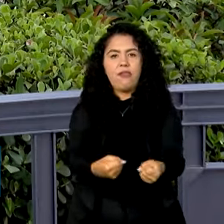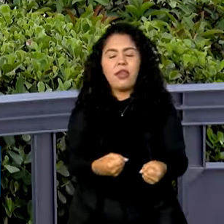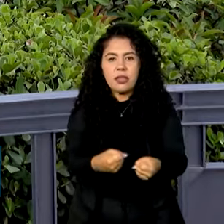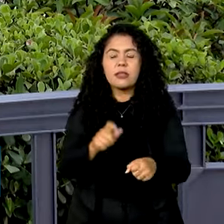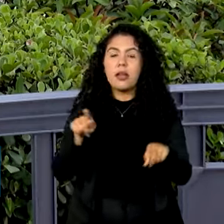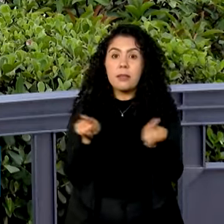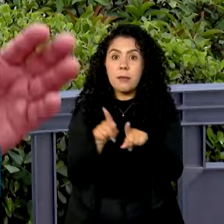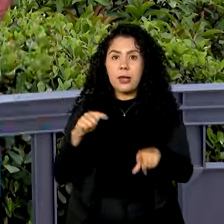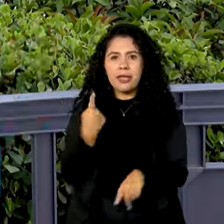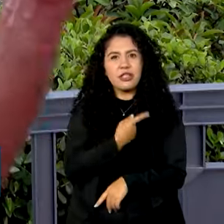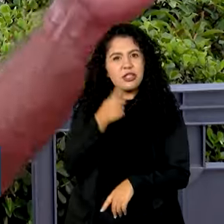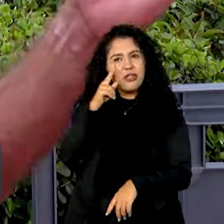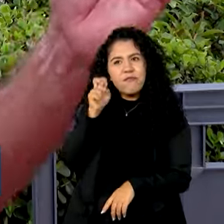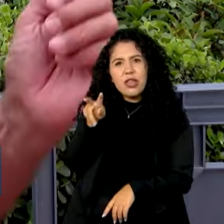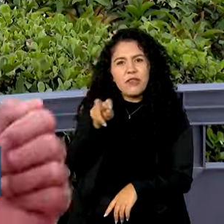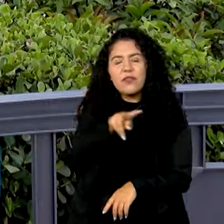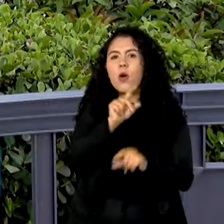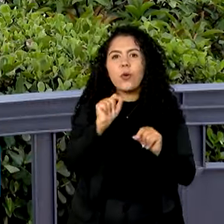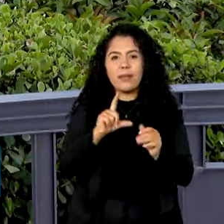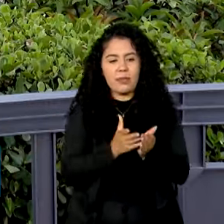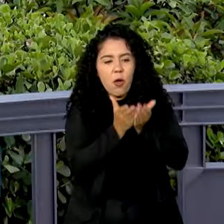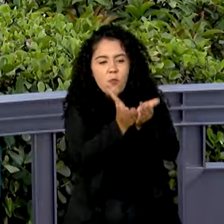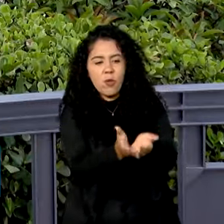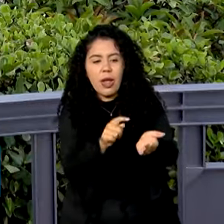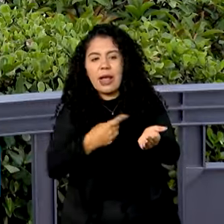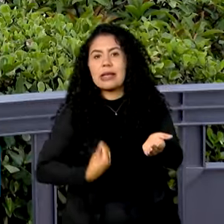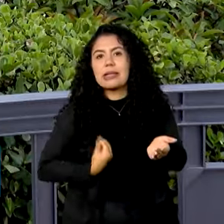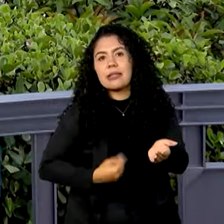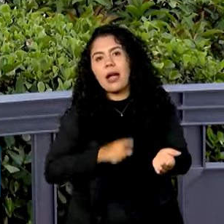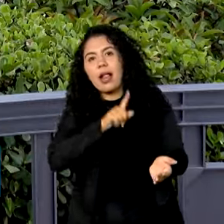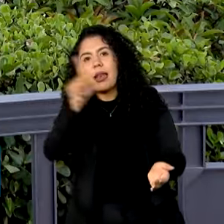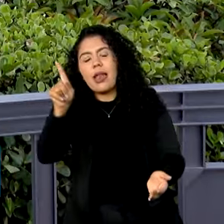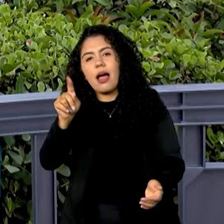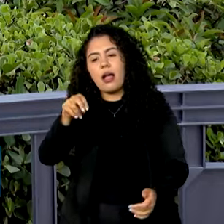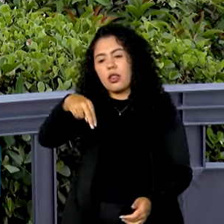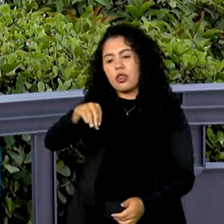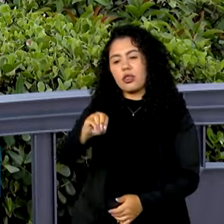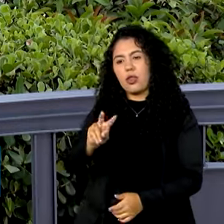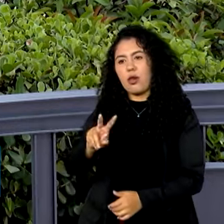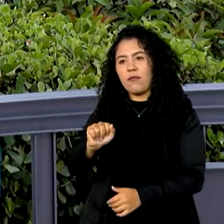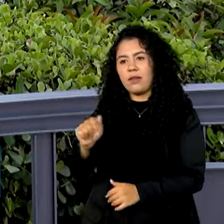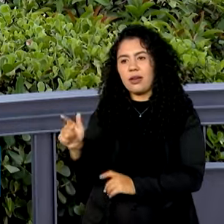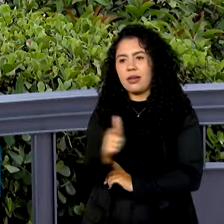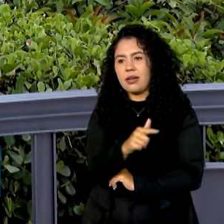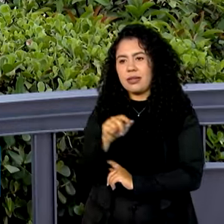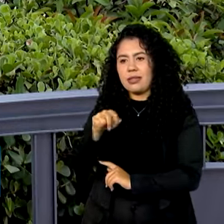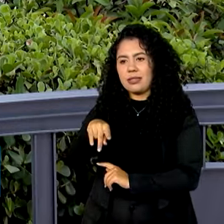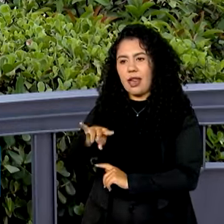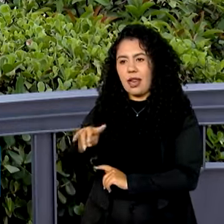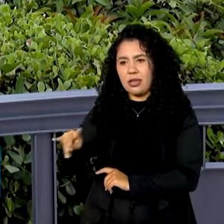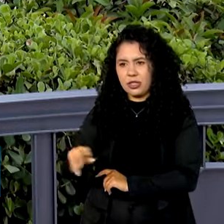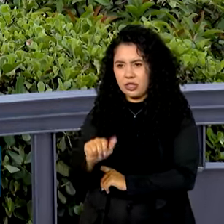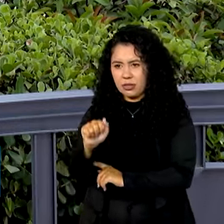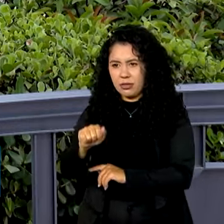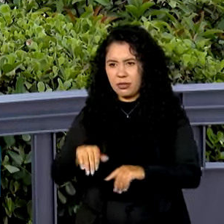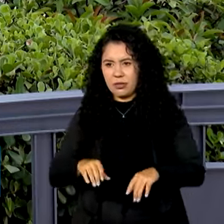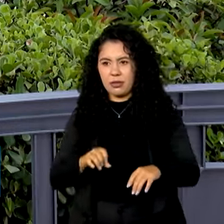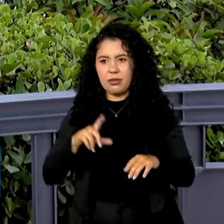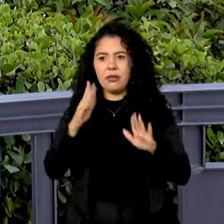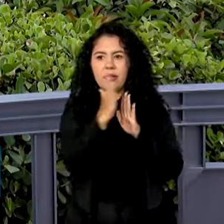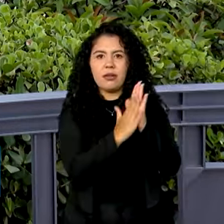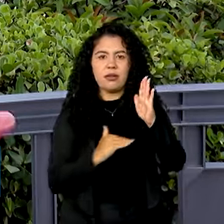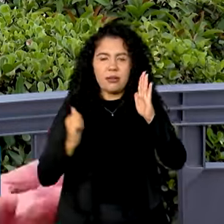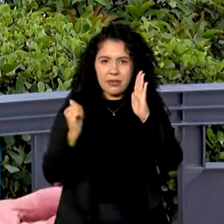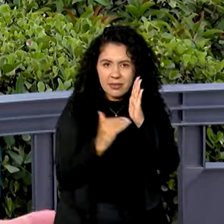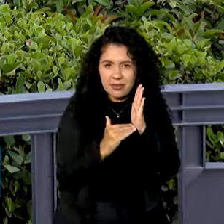nessa nossa expedição? Nós estamos com um barco na Nova Zelândia agora. E nós passamos por Fiji. E nós fomos uma comunidade lá de Fiji